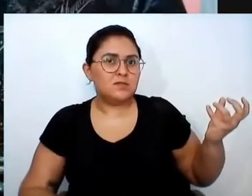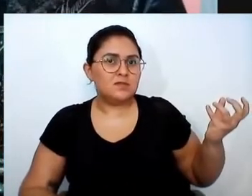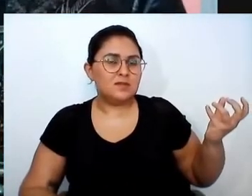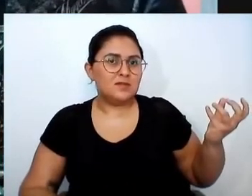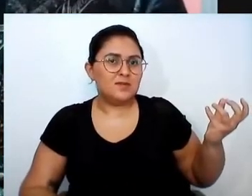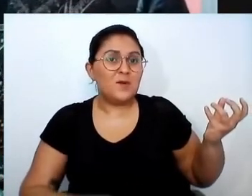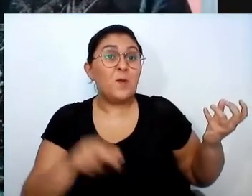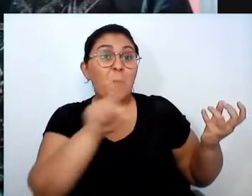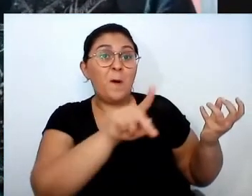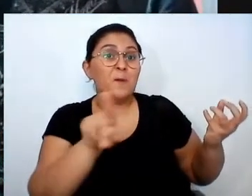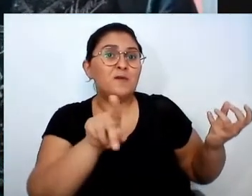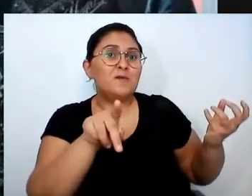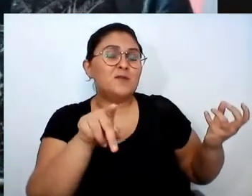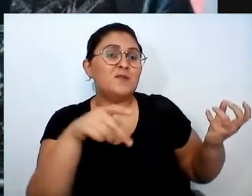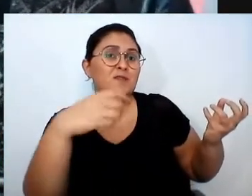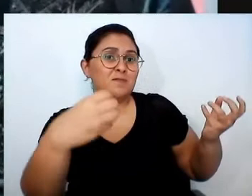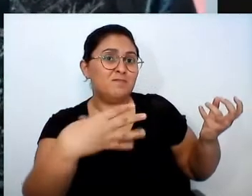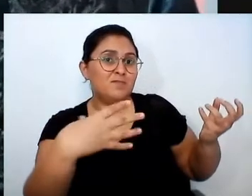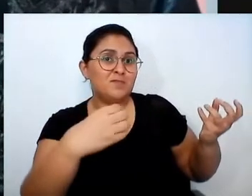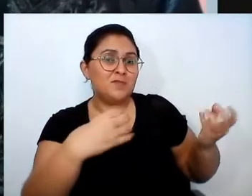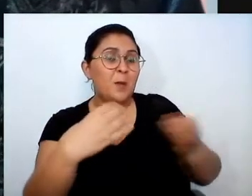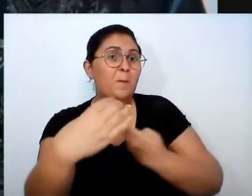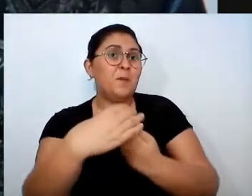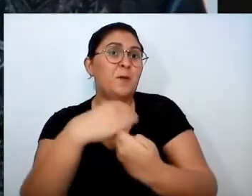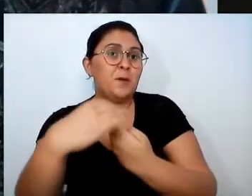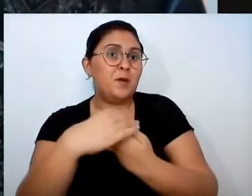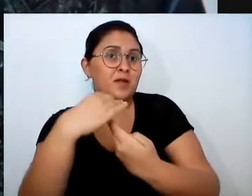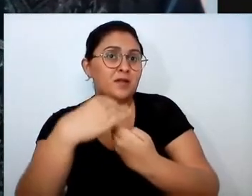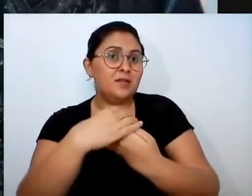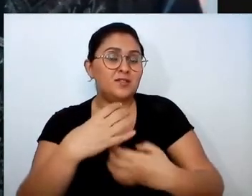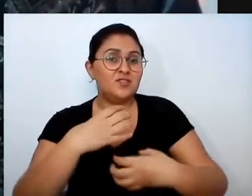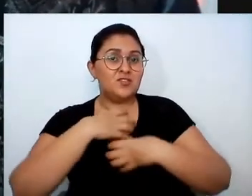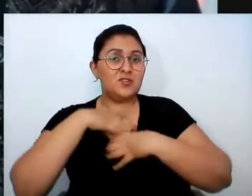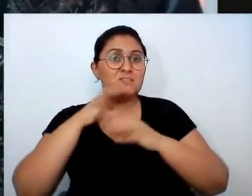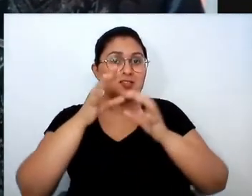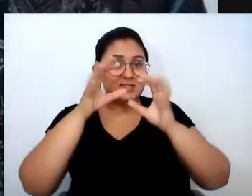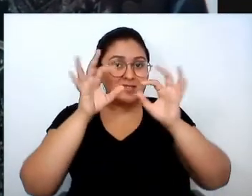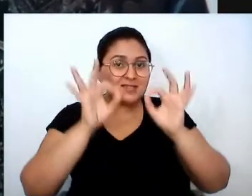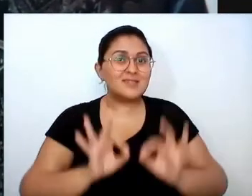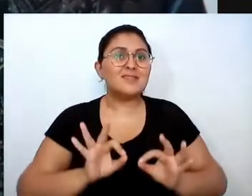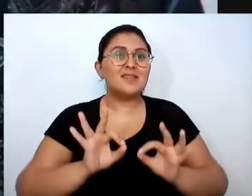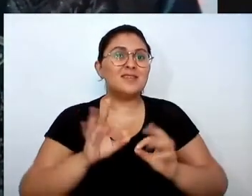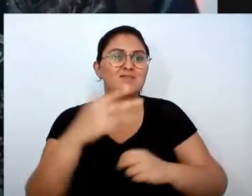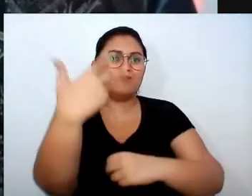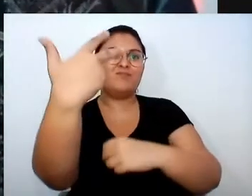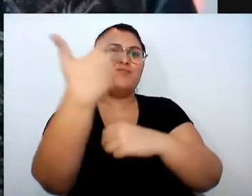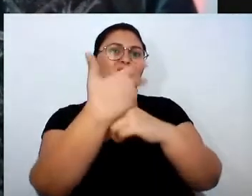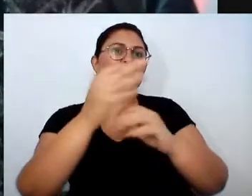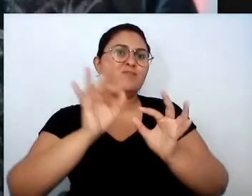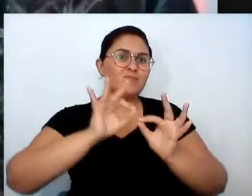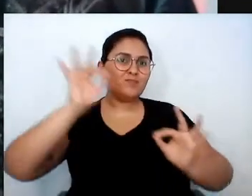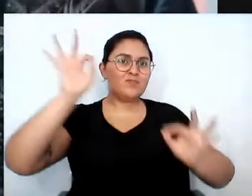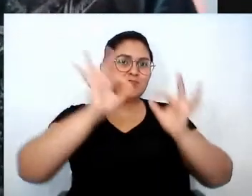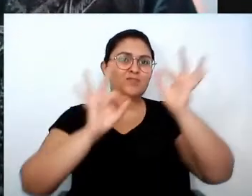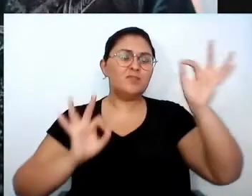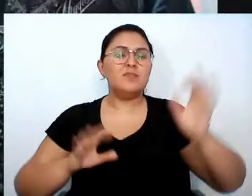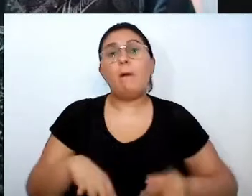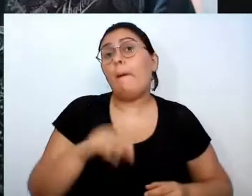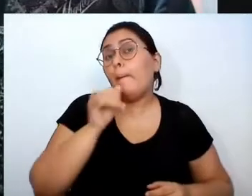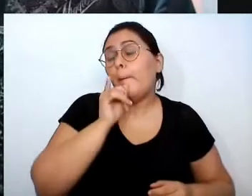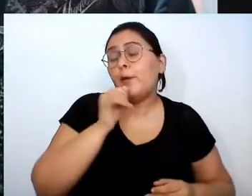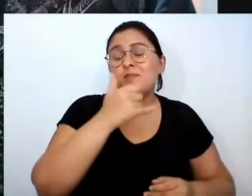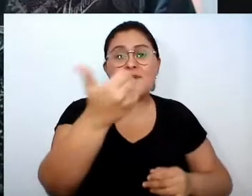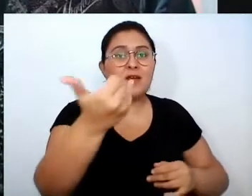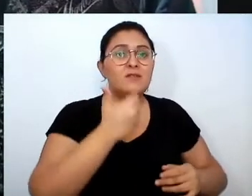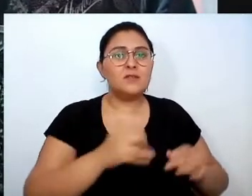né? Sim. Para que eu tenha a melhor forma de adaptar minha mão e colocar no braço do instrumento. Aí ele vai